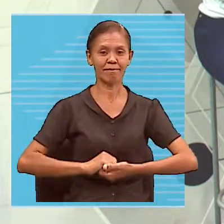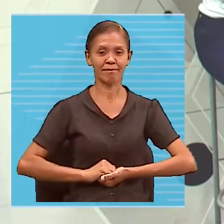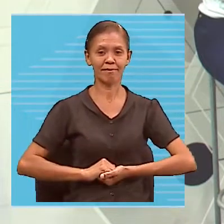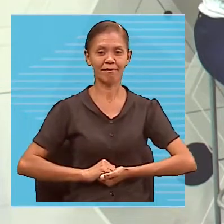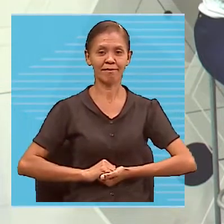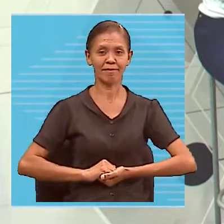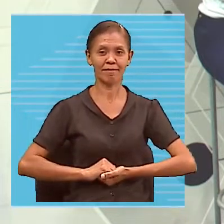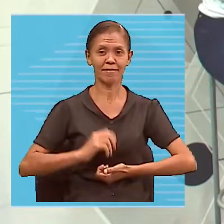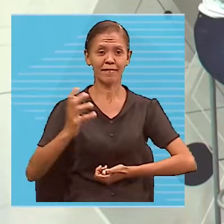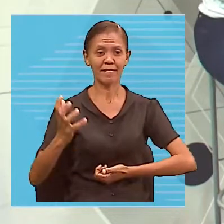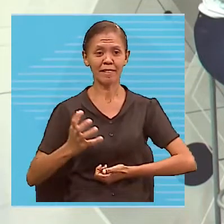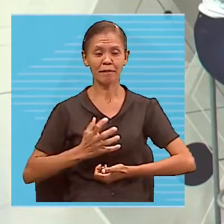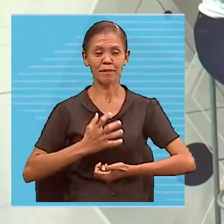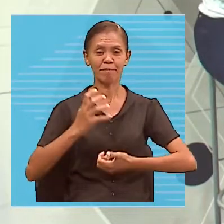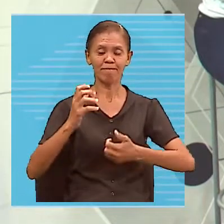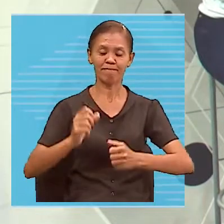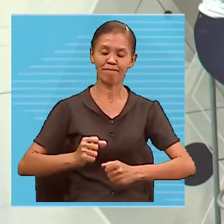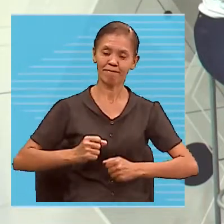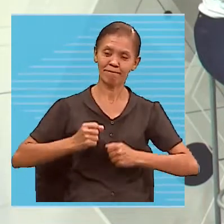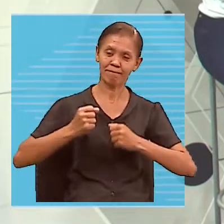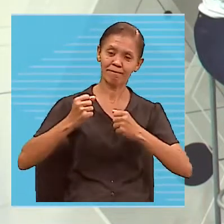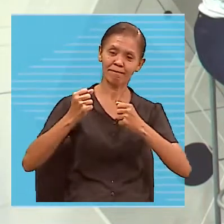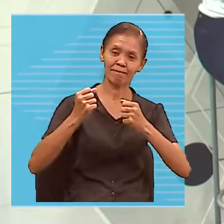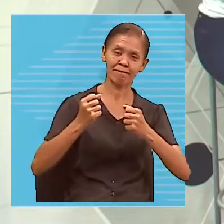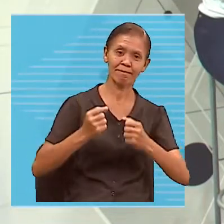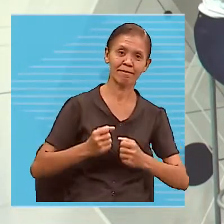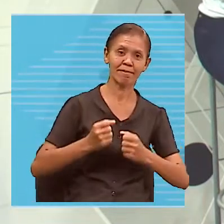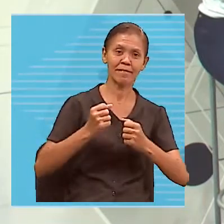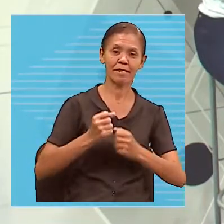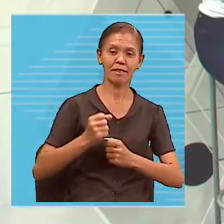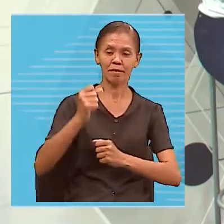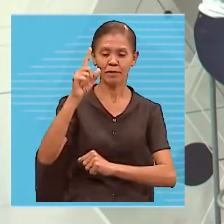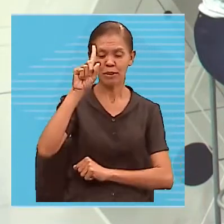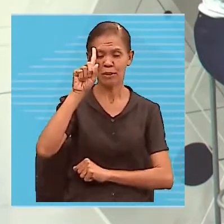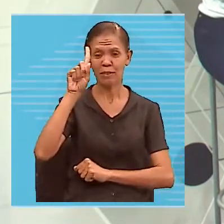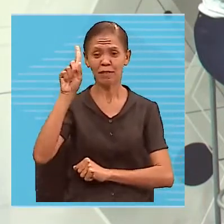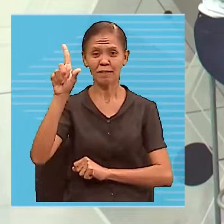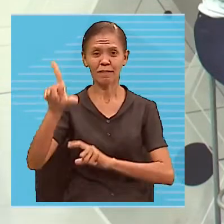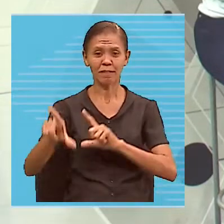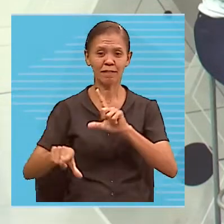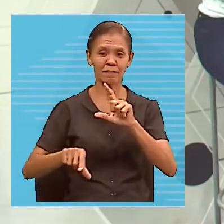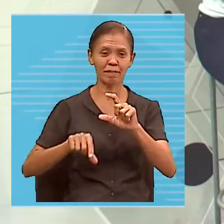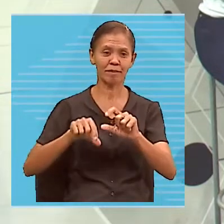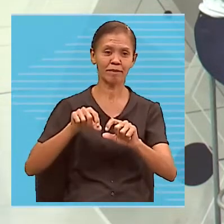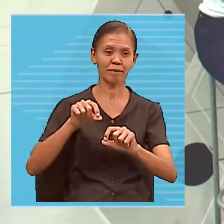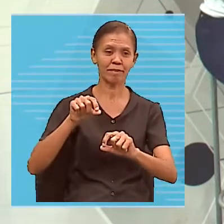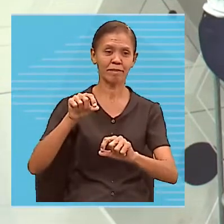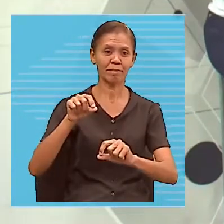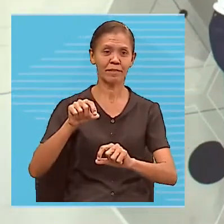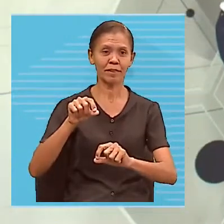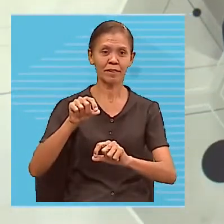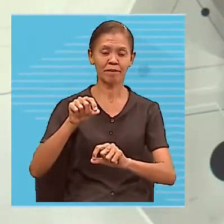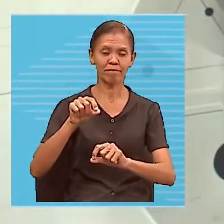Dava pra ser herói no mesmo dia em que escolhia ser vilão.